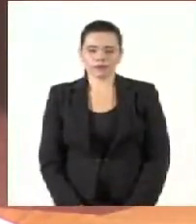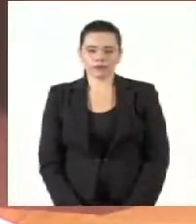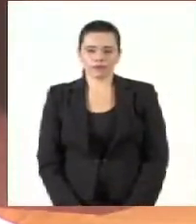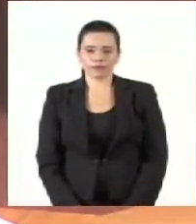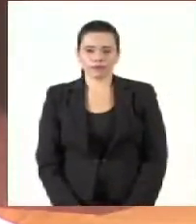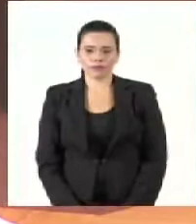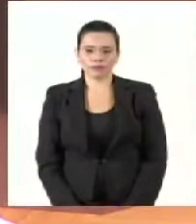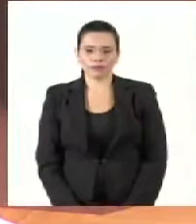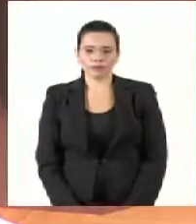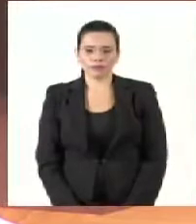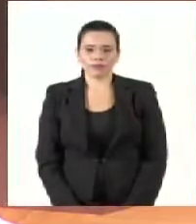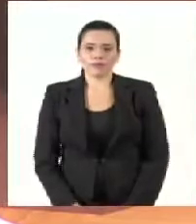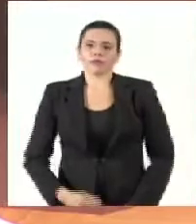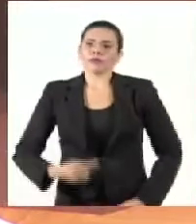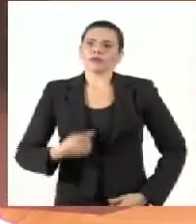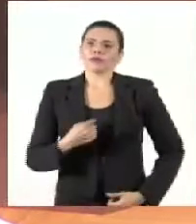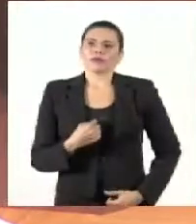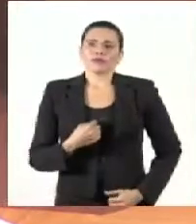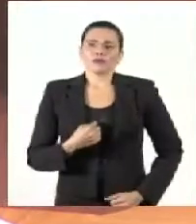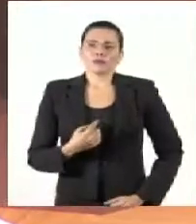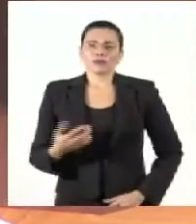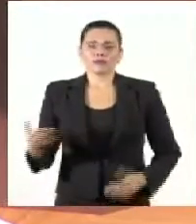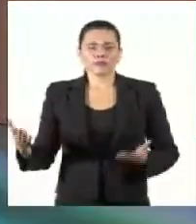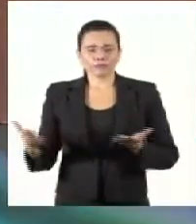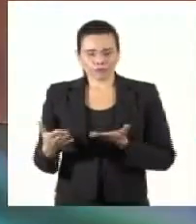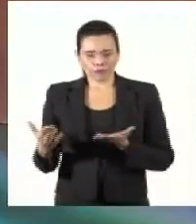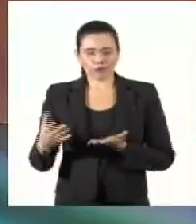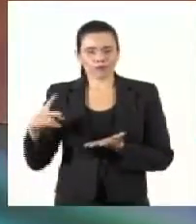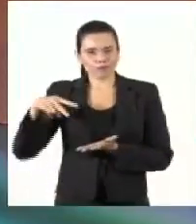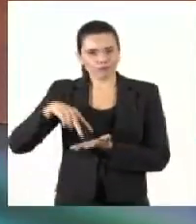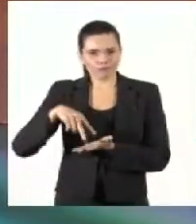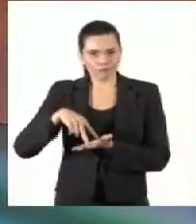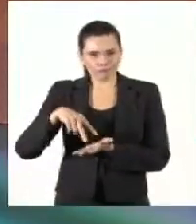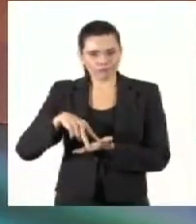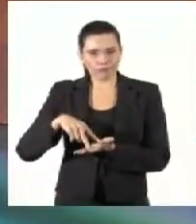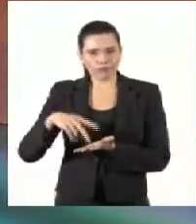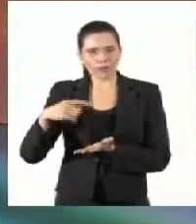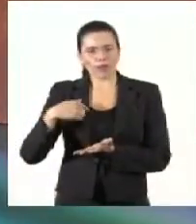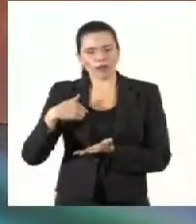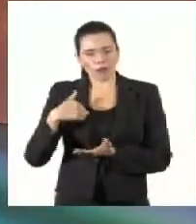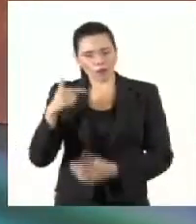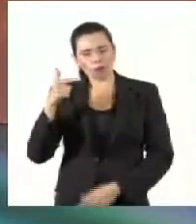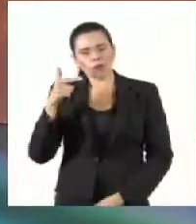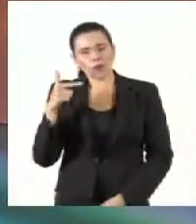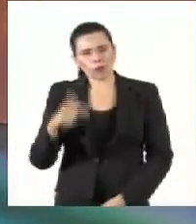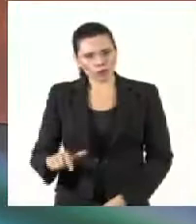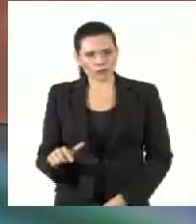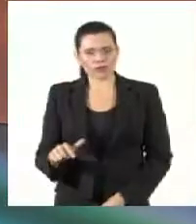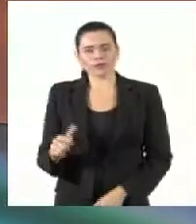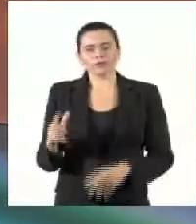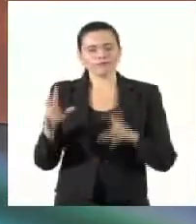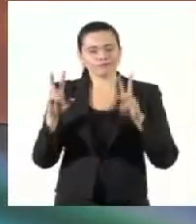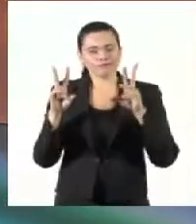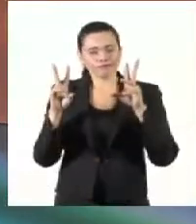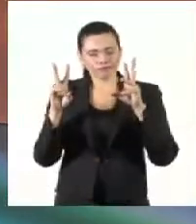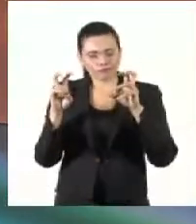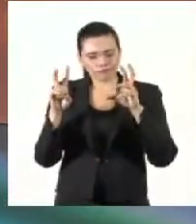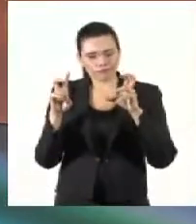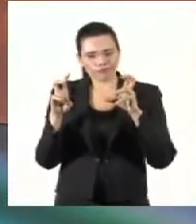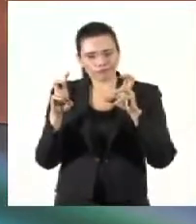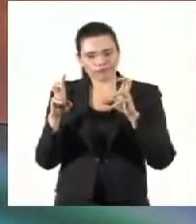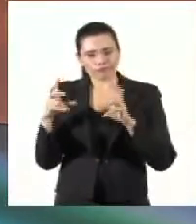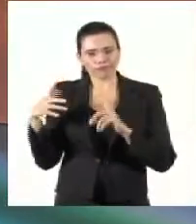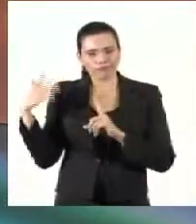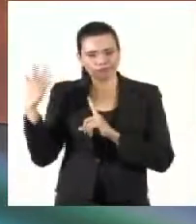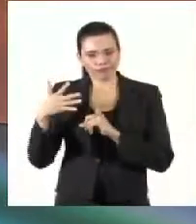eu não podia deixar de tocar num assunto que terminou meio que passando despercebido aqui